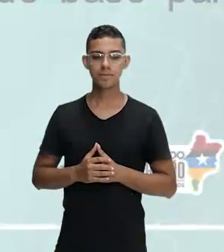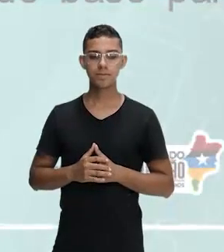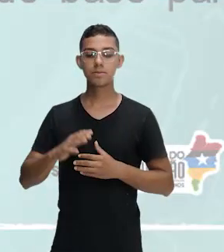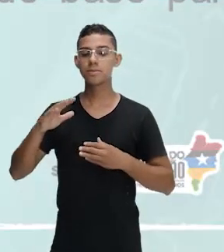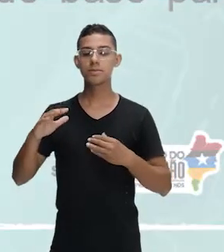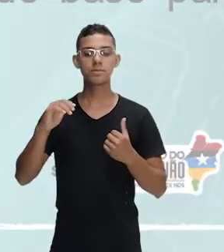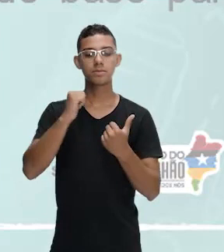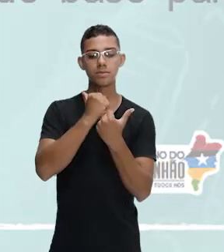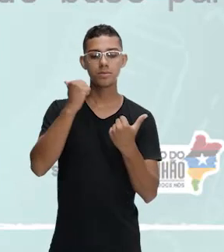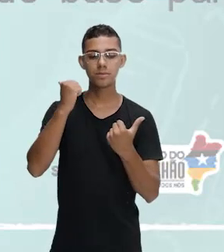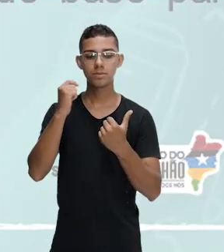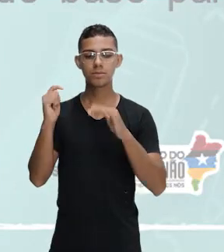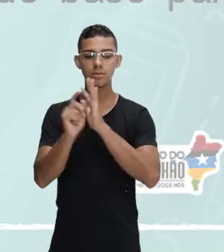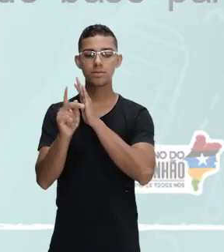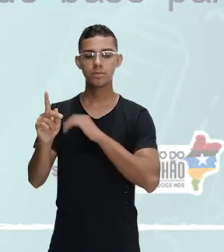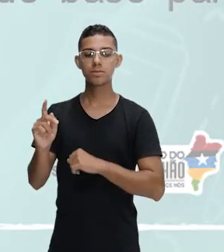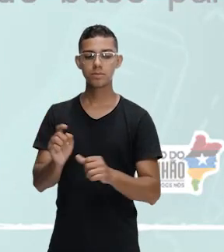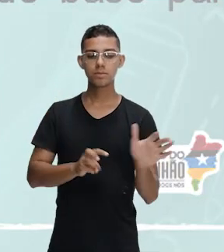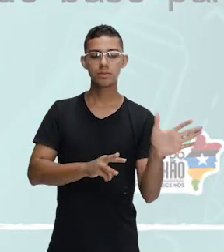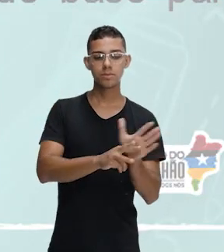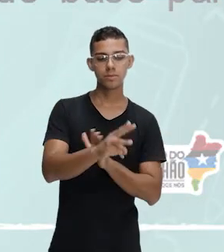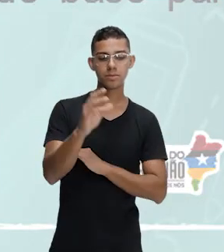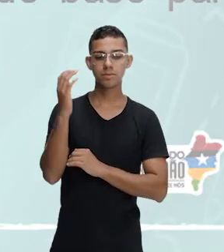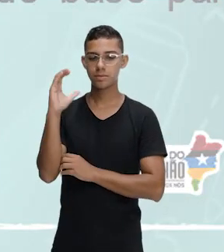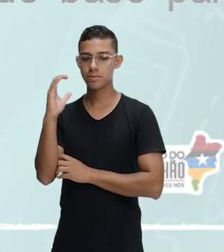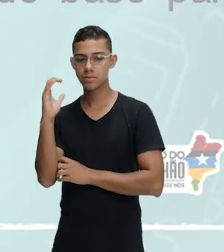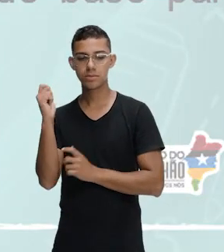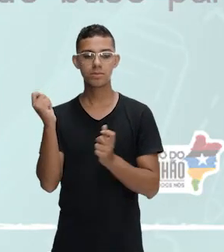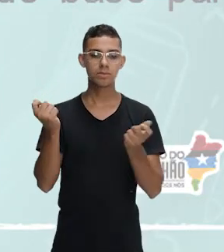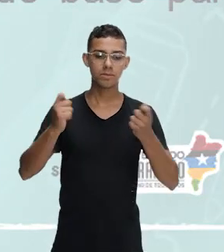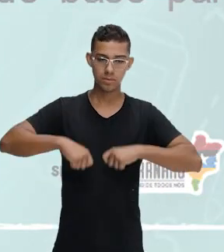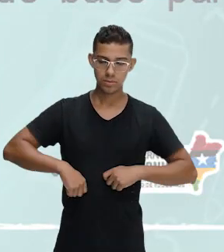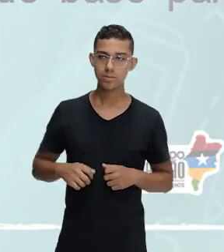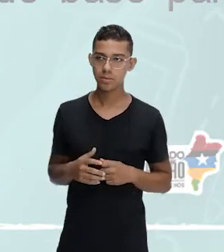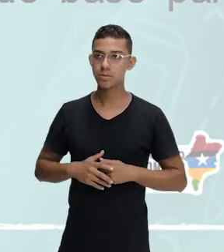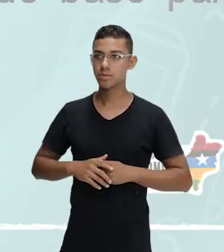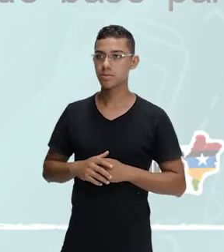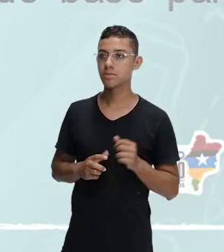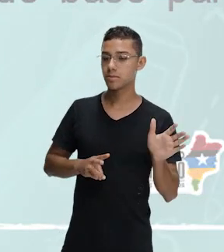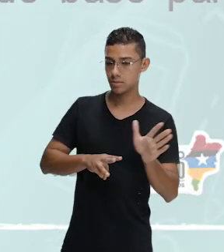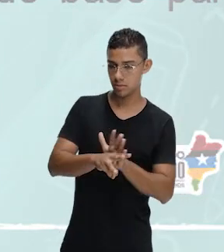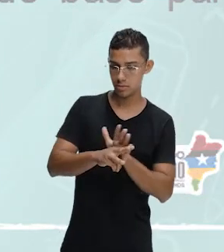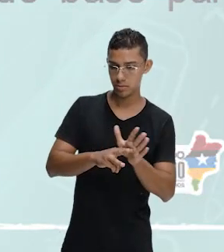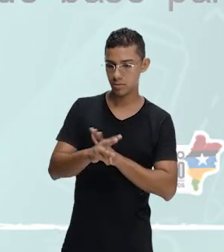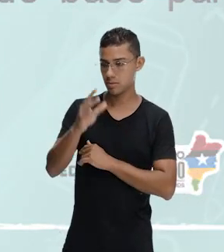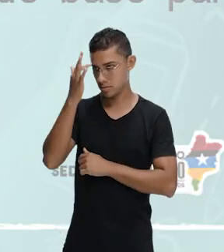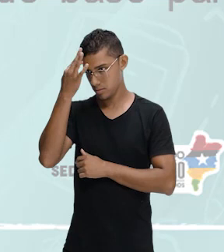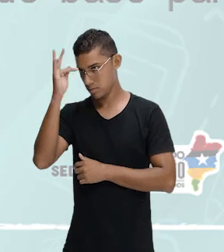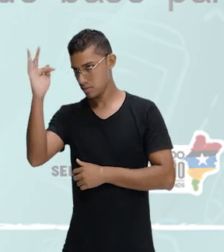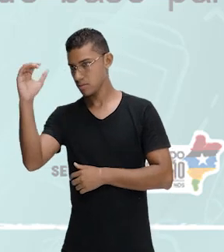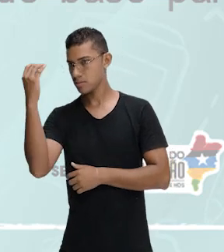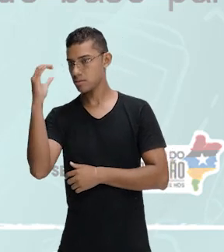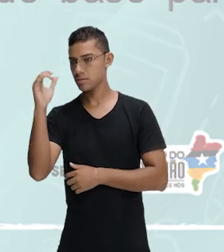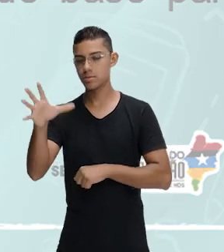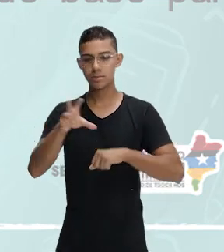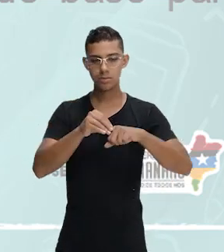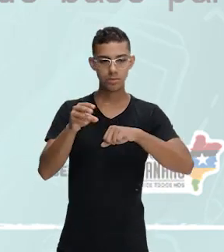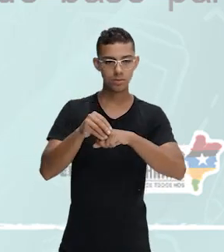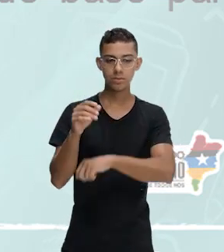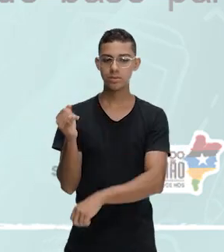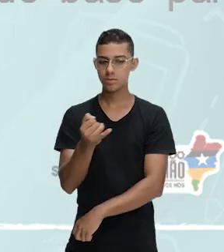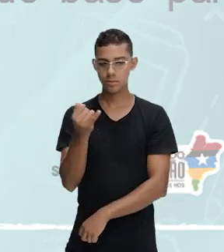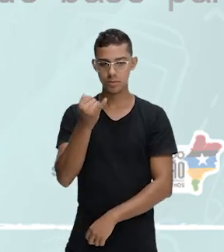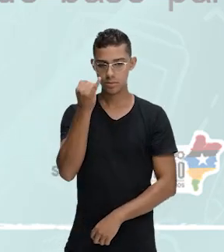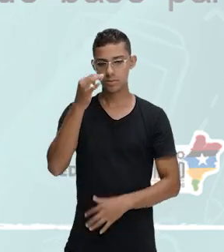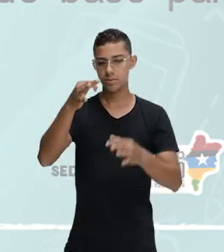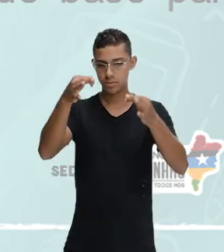método científico, sobre métodos da ciência, sobre método na filosofia, na ciência e no conhecimento, é correto afirmar